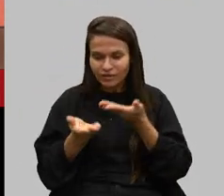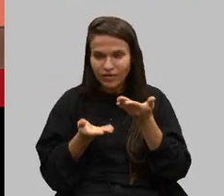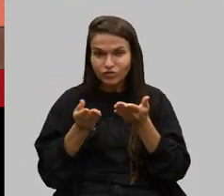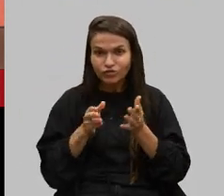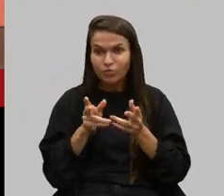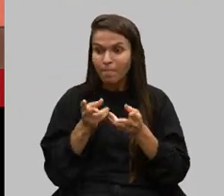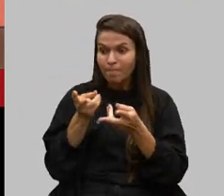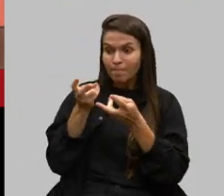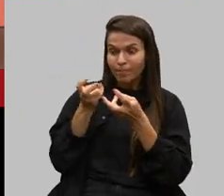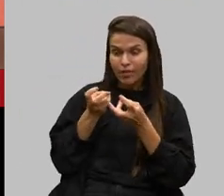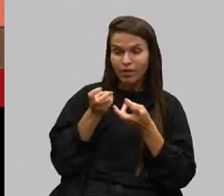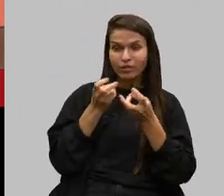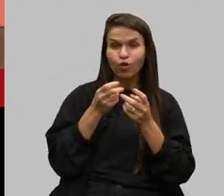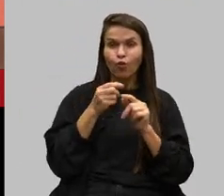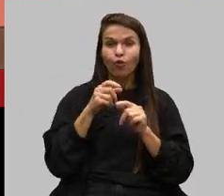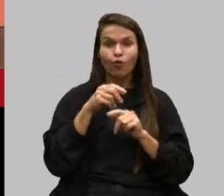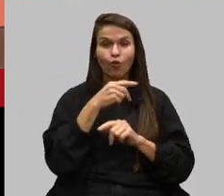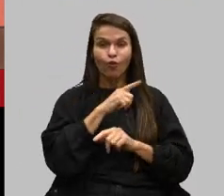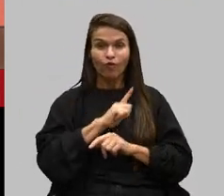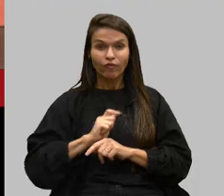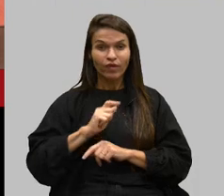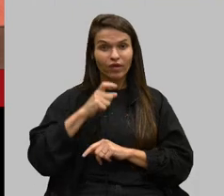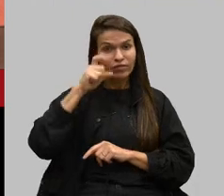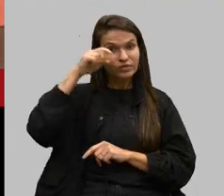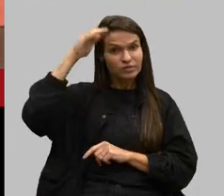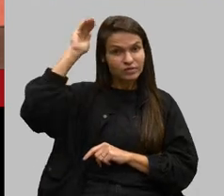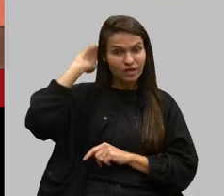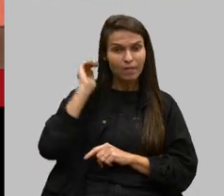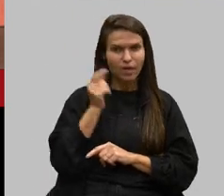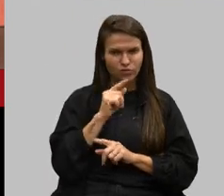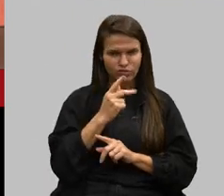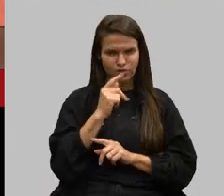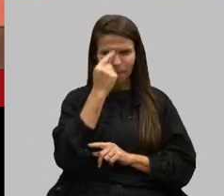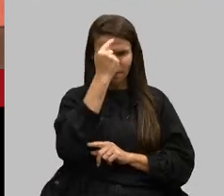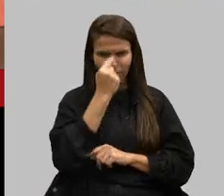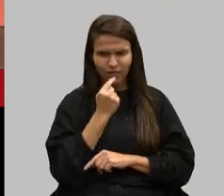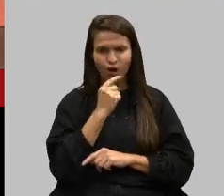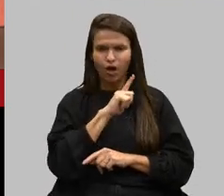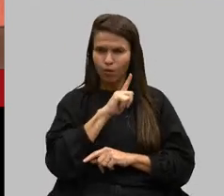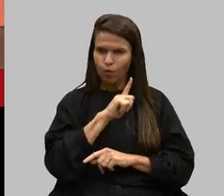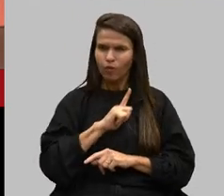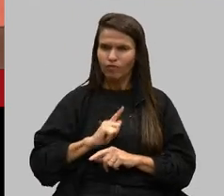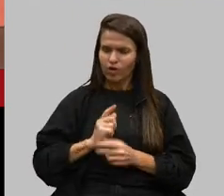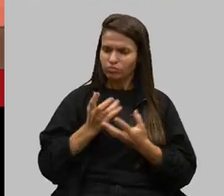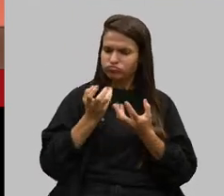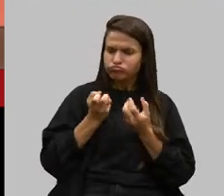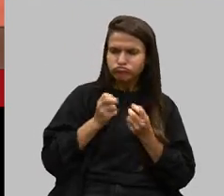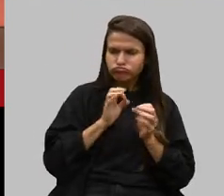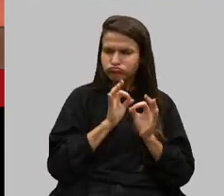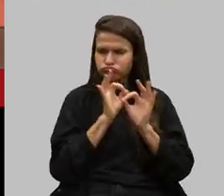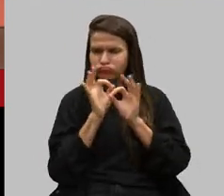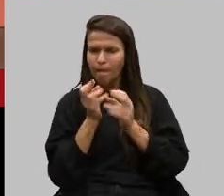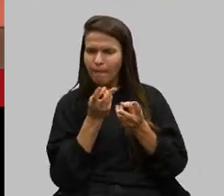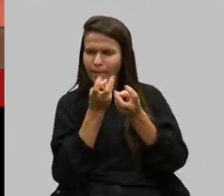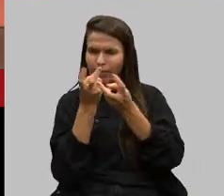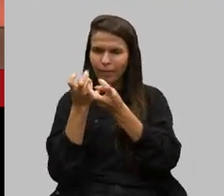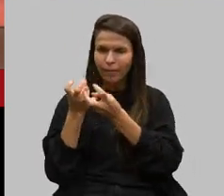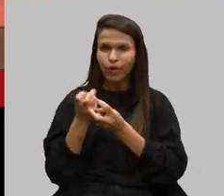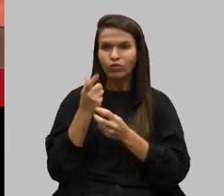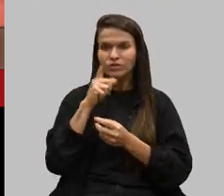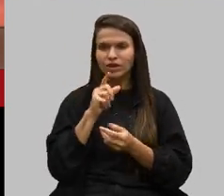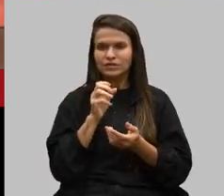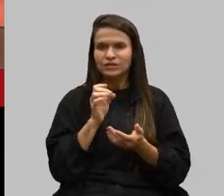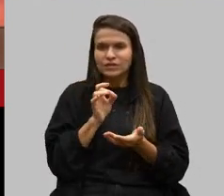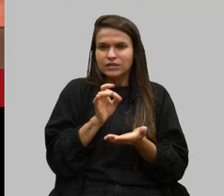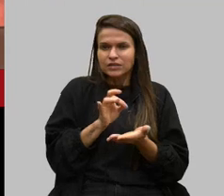Como é o governo Zema é este Esse é o seu perfil né um governo que ouve e quem ouve mais acerta mais quem ouve